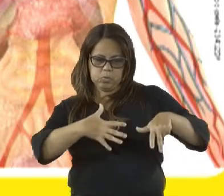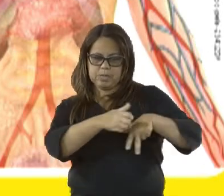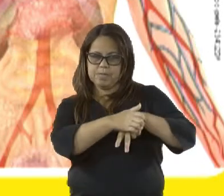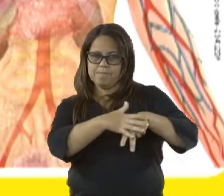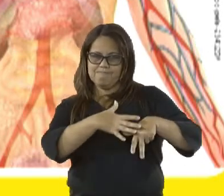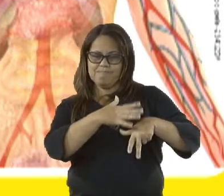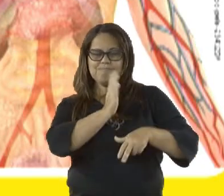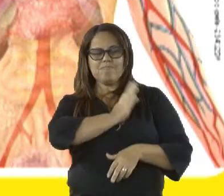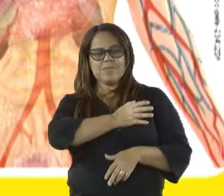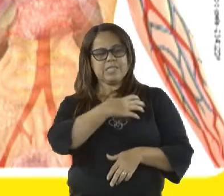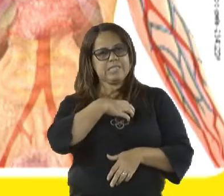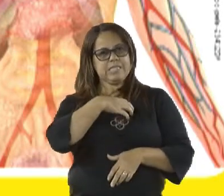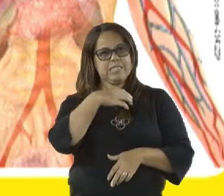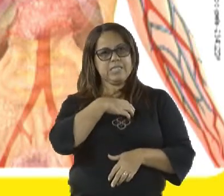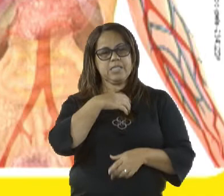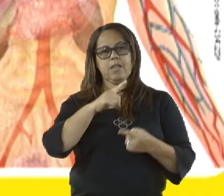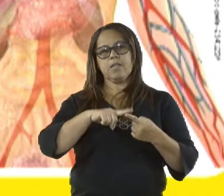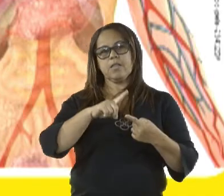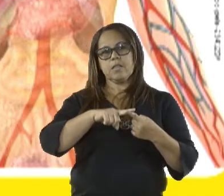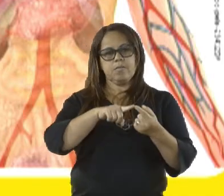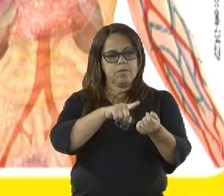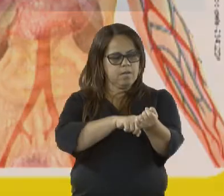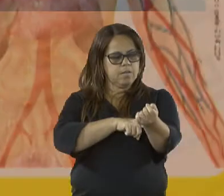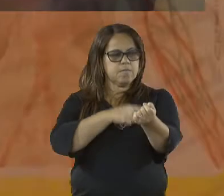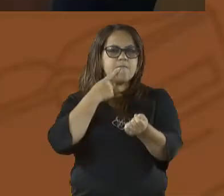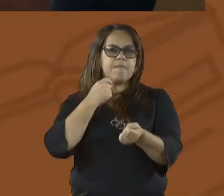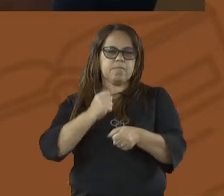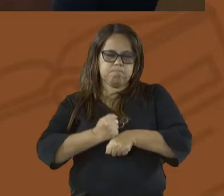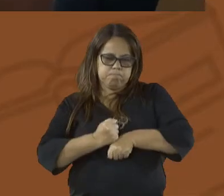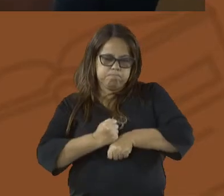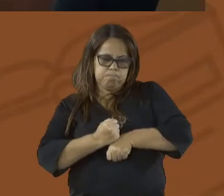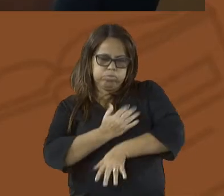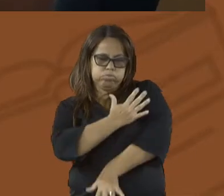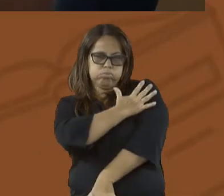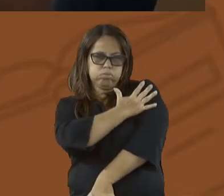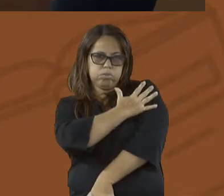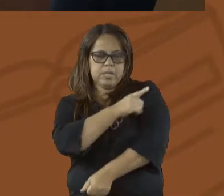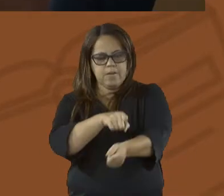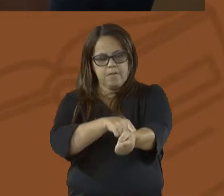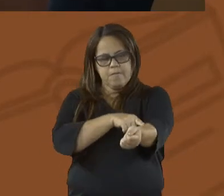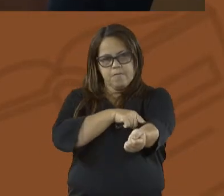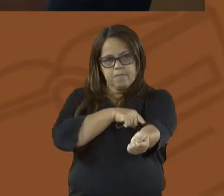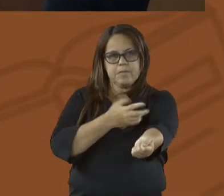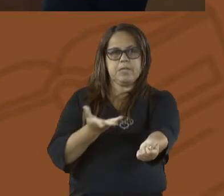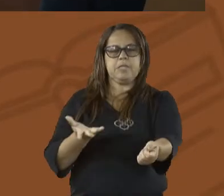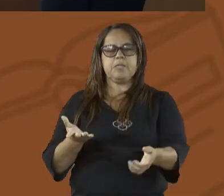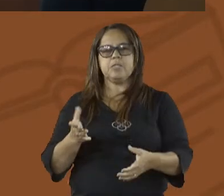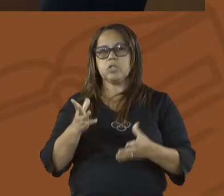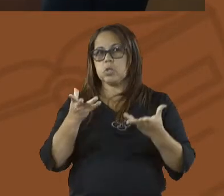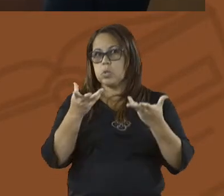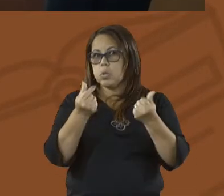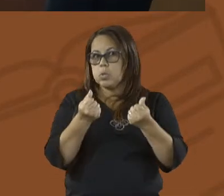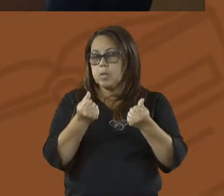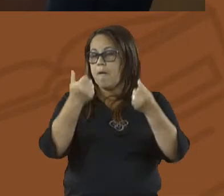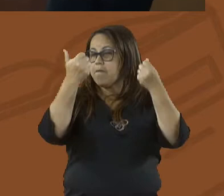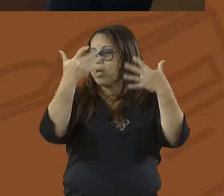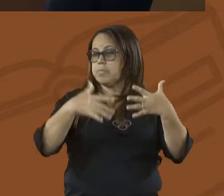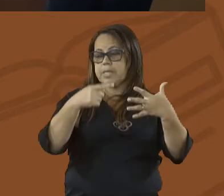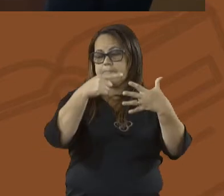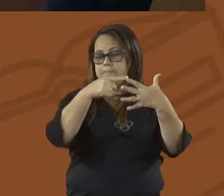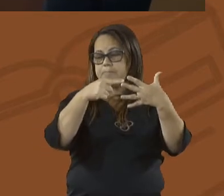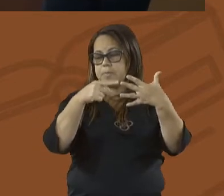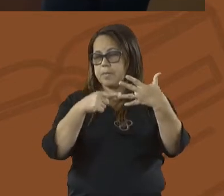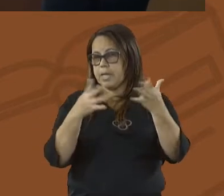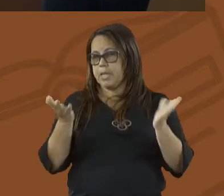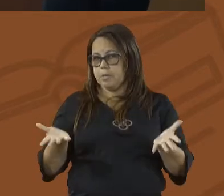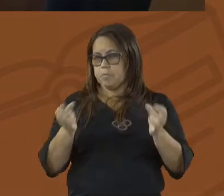O coração e os vasos sanguíneos, que são as artérias, veias e capilares. Eu vou dizer como eles são,